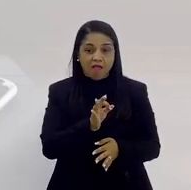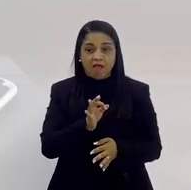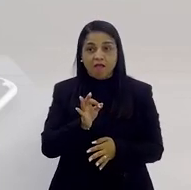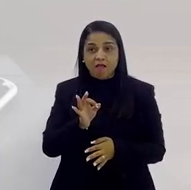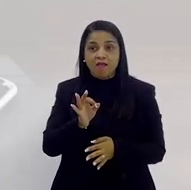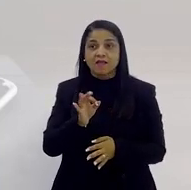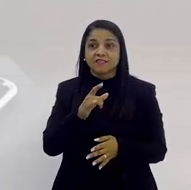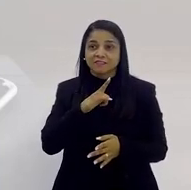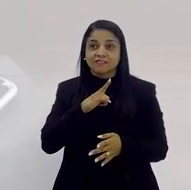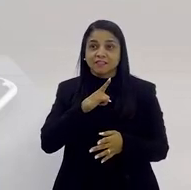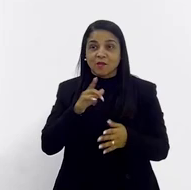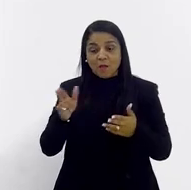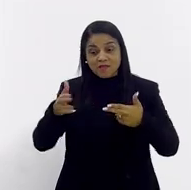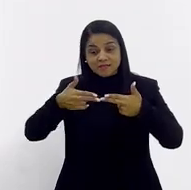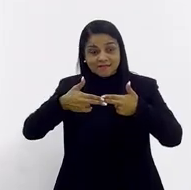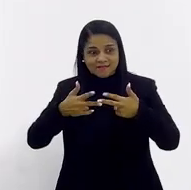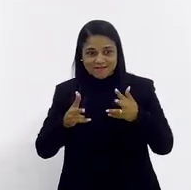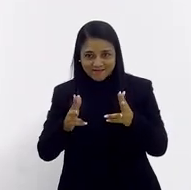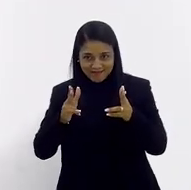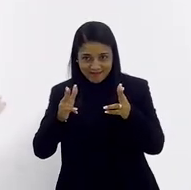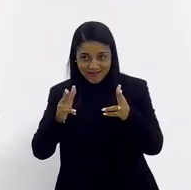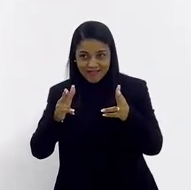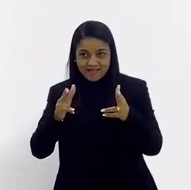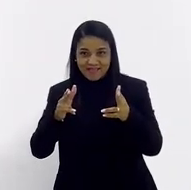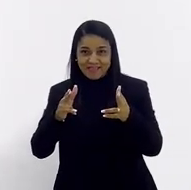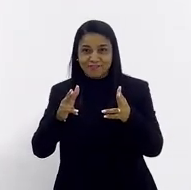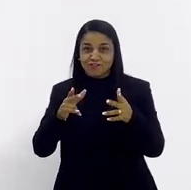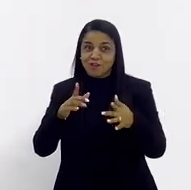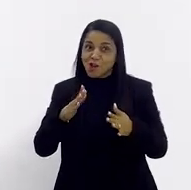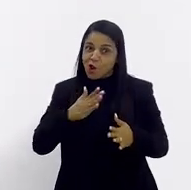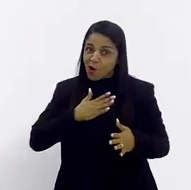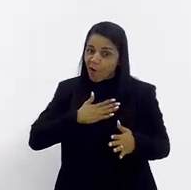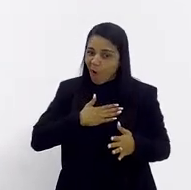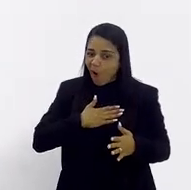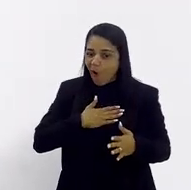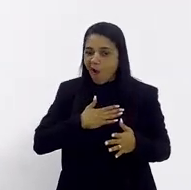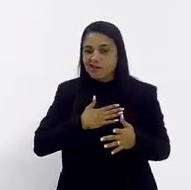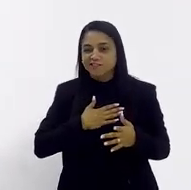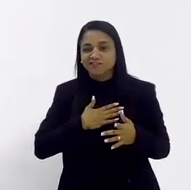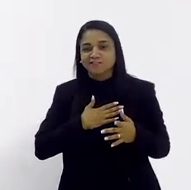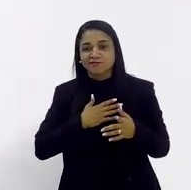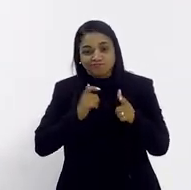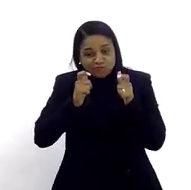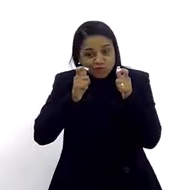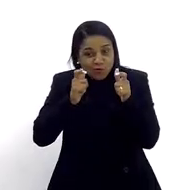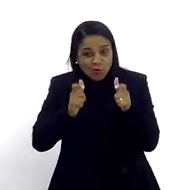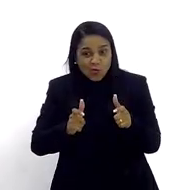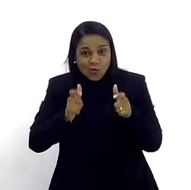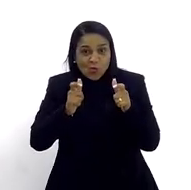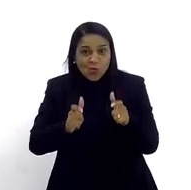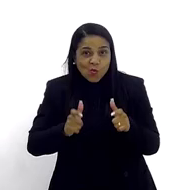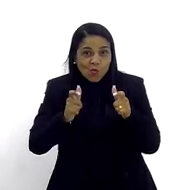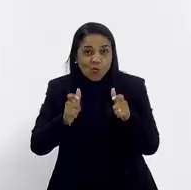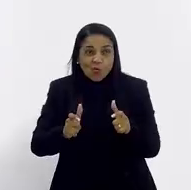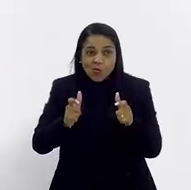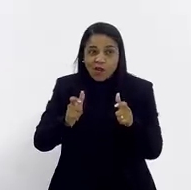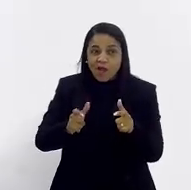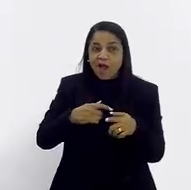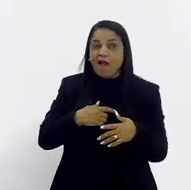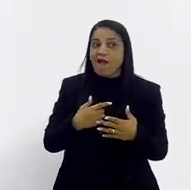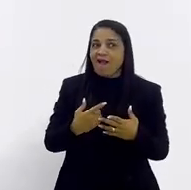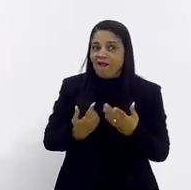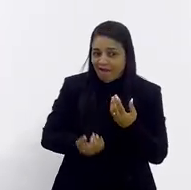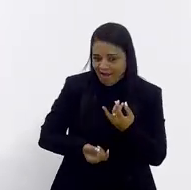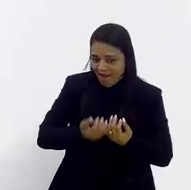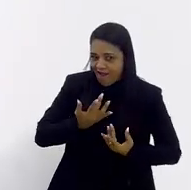tem essa série gente não sai dessa área O negócio dele é um lugar quente entendeu né Capiroto